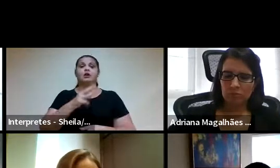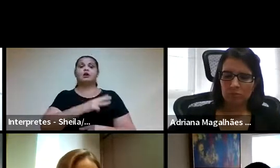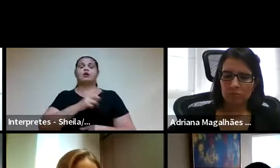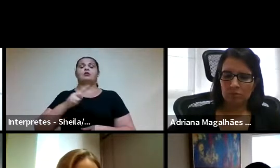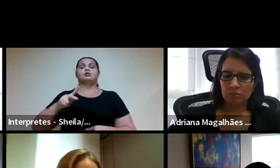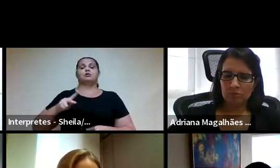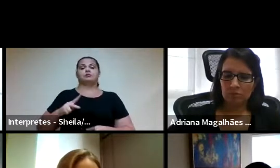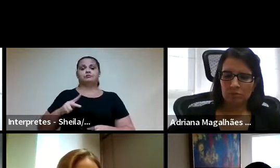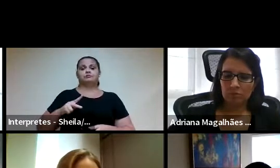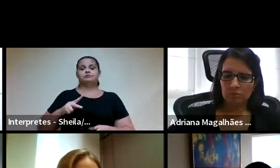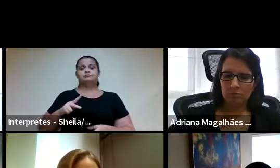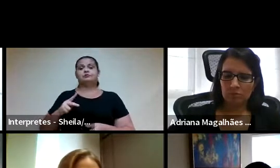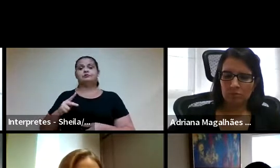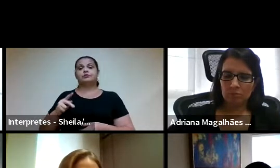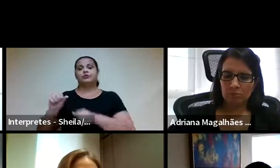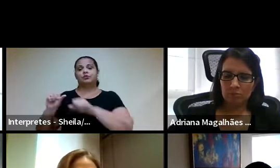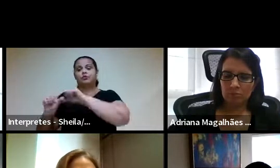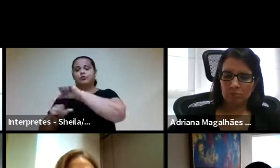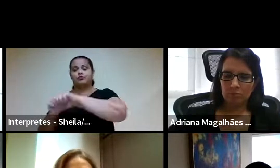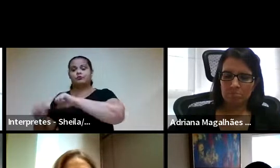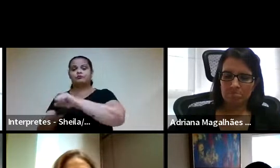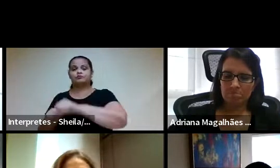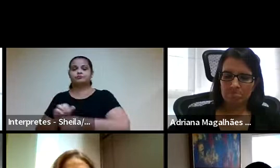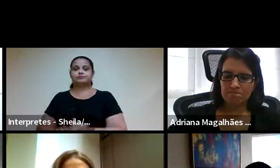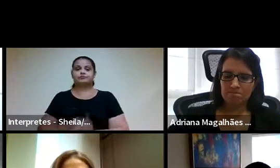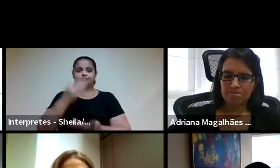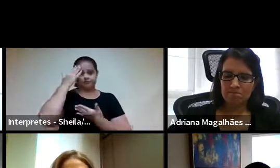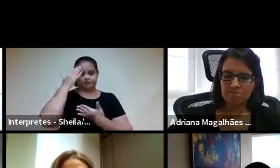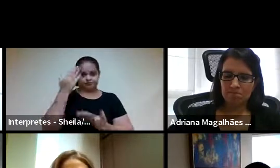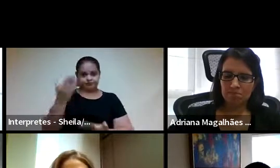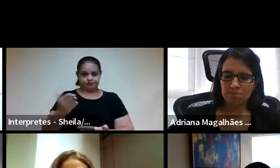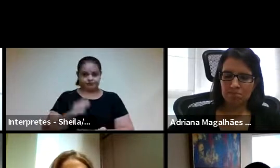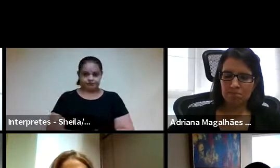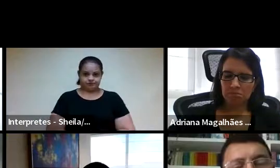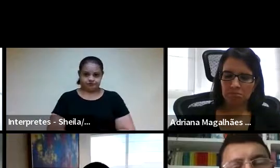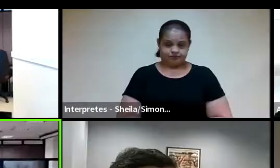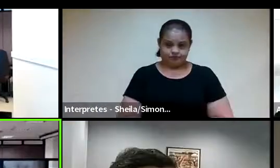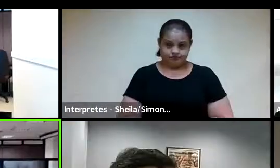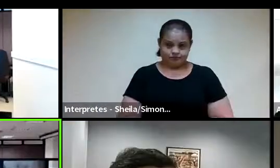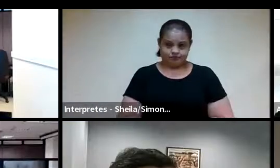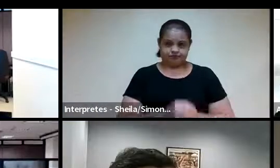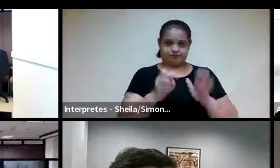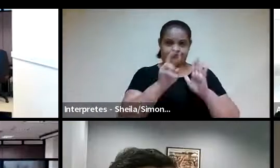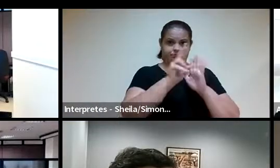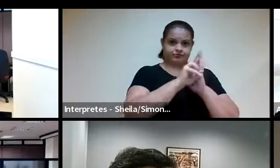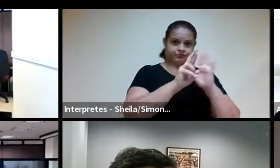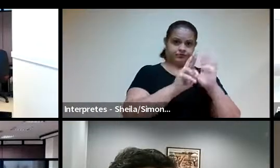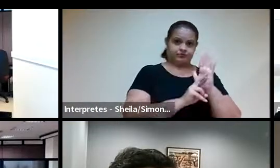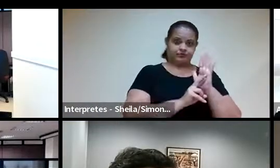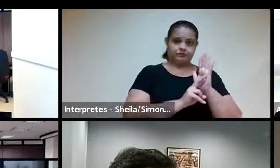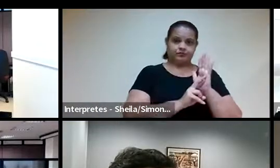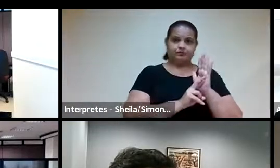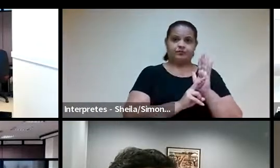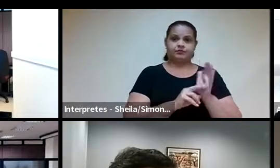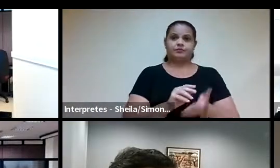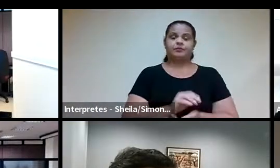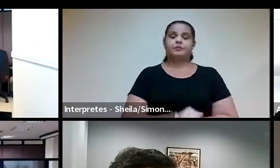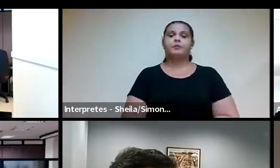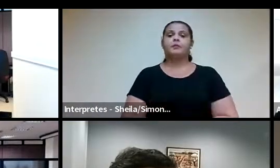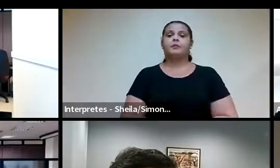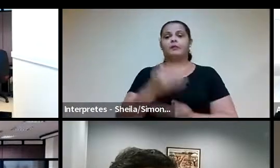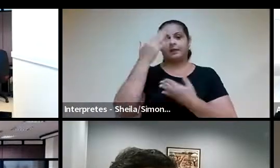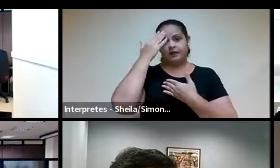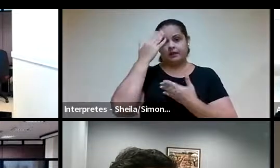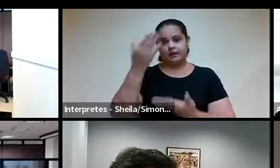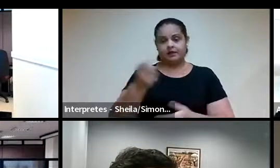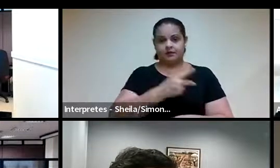sentido contrário. É o que se requer, excelência. Obrigado. Devolvo a palavra ao relator, doutor Geraldo Borges. Obrigado. Muito obrigado, senhor presidente. Senhor